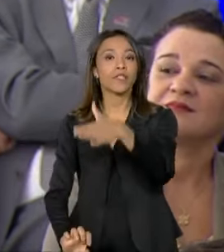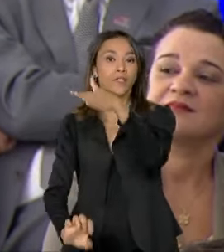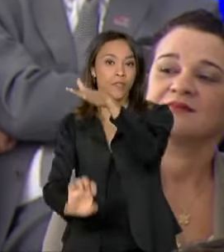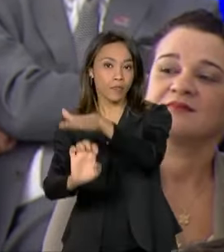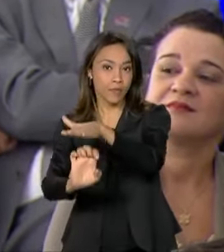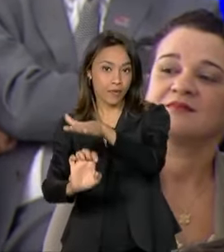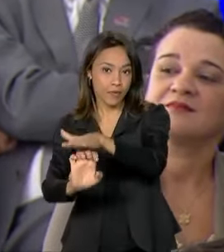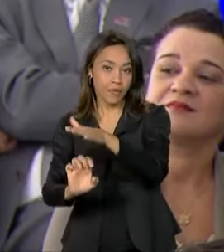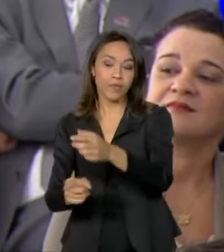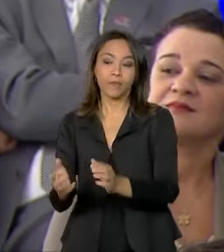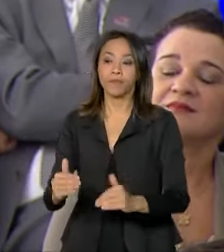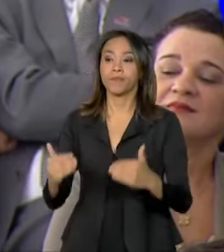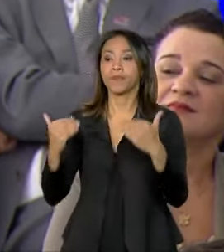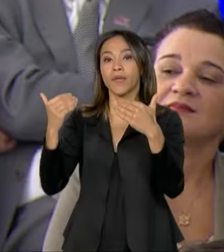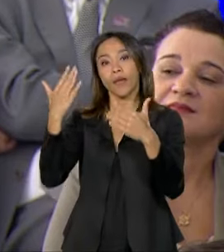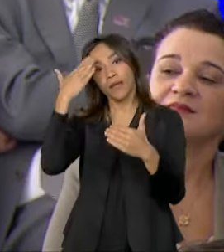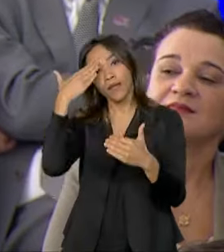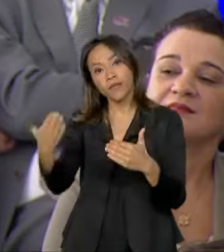ao SEBRAE,